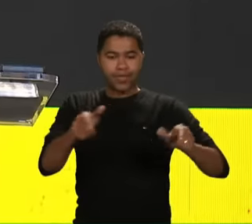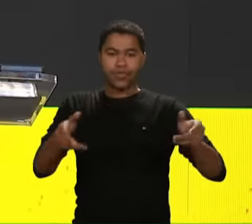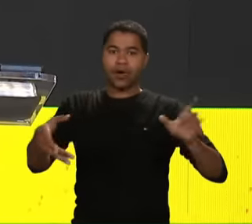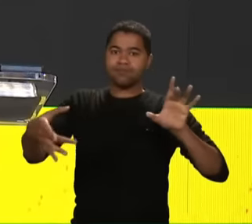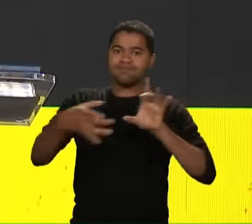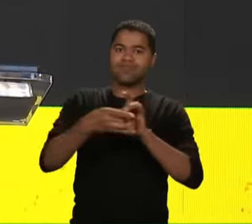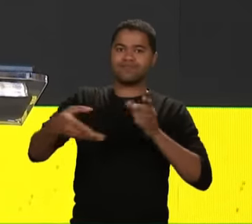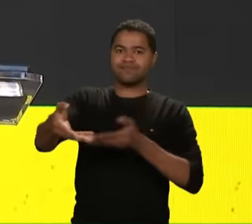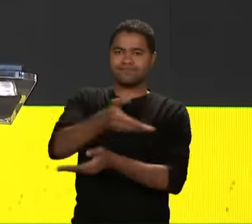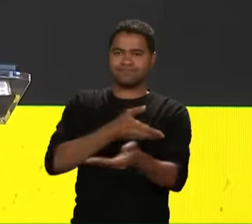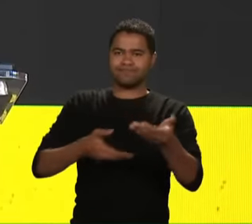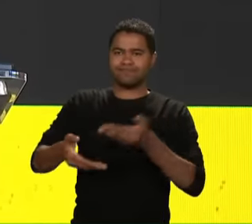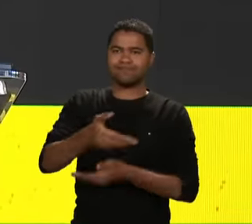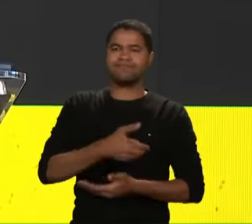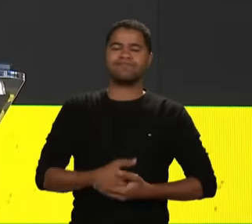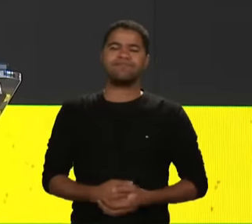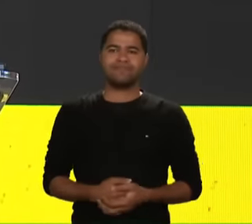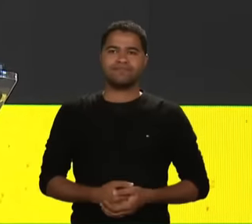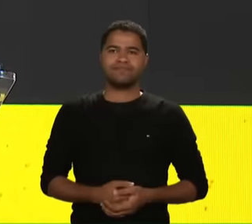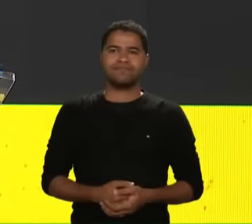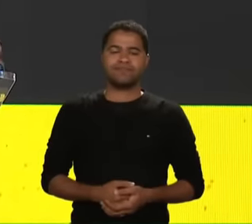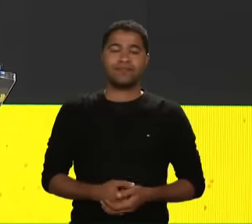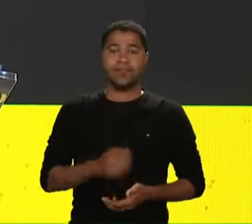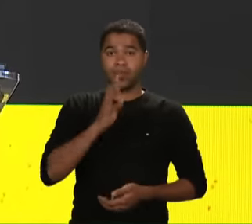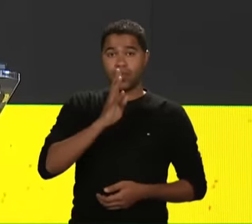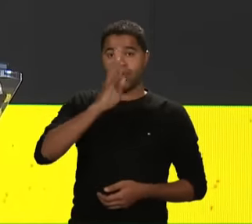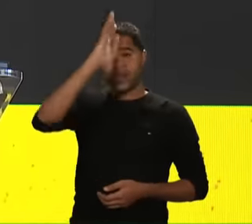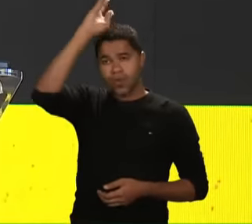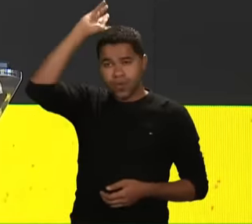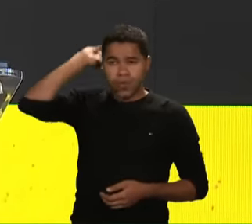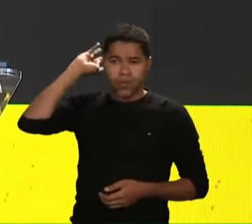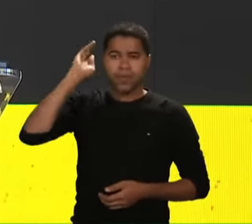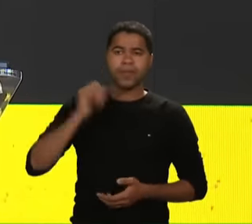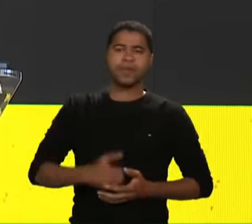volta um pouquinho, Romanos.